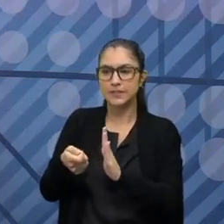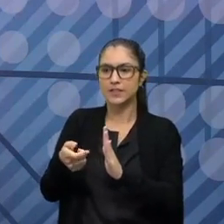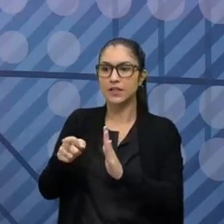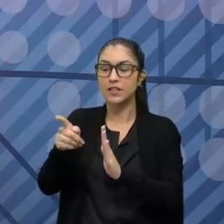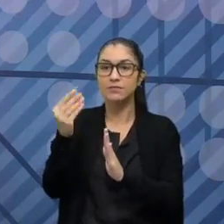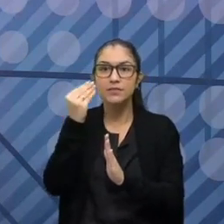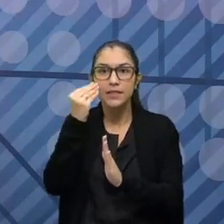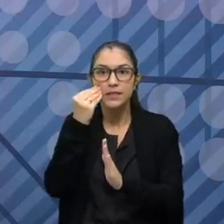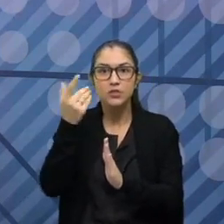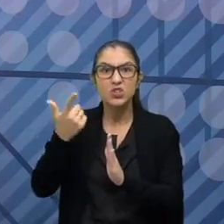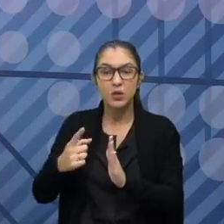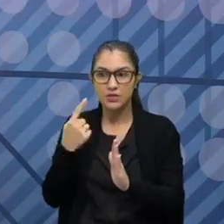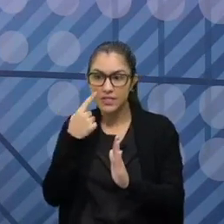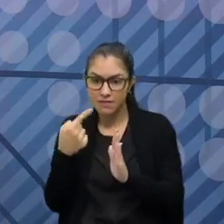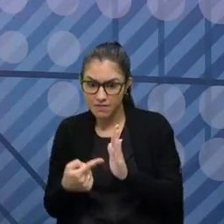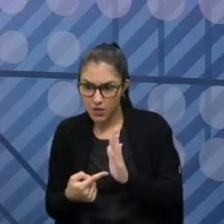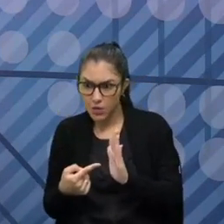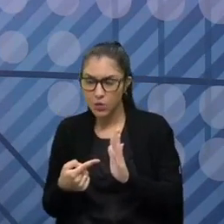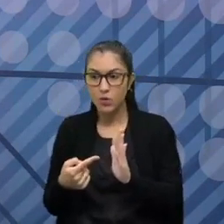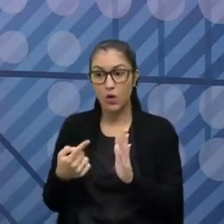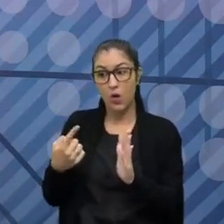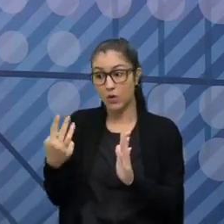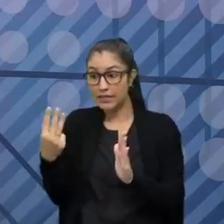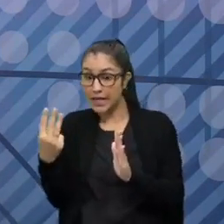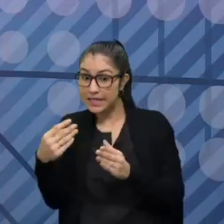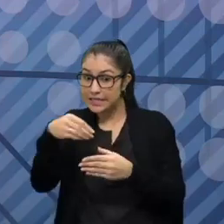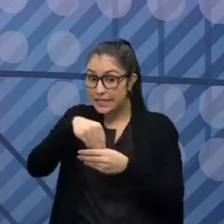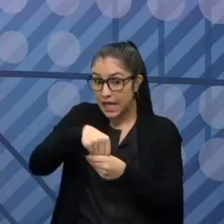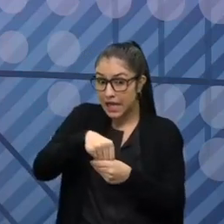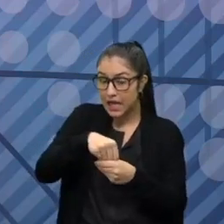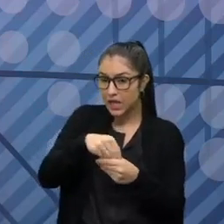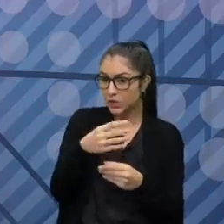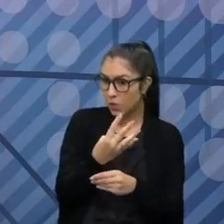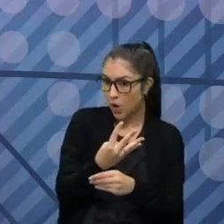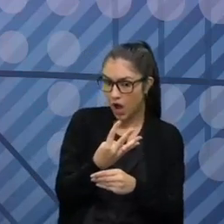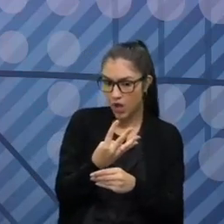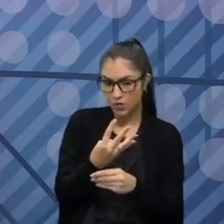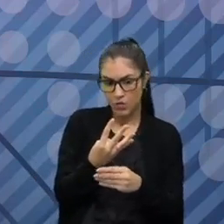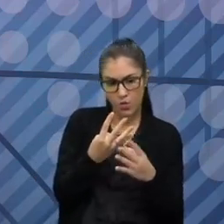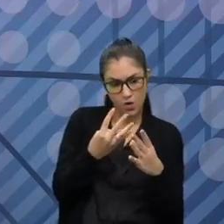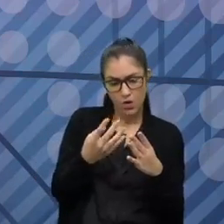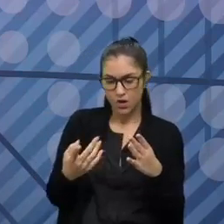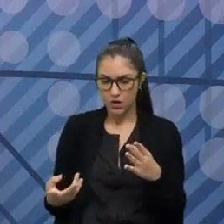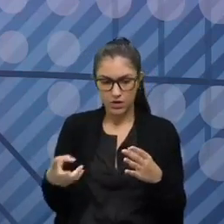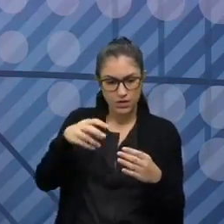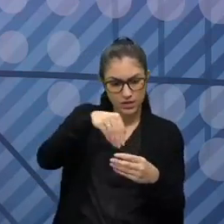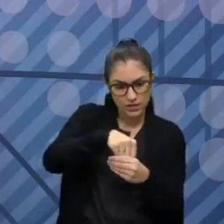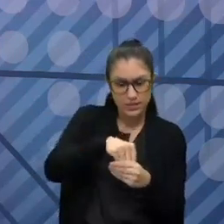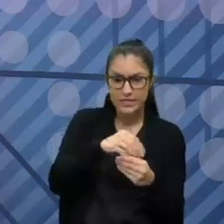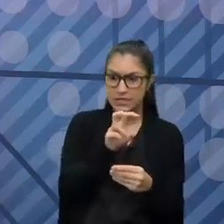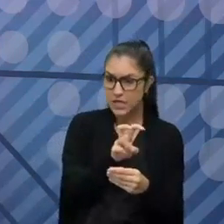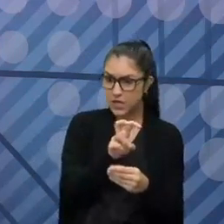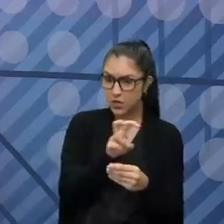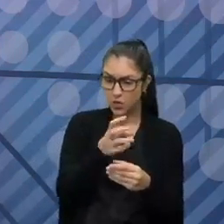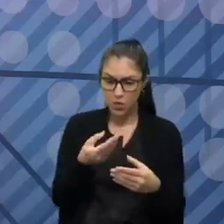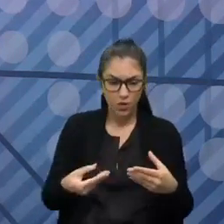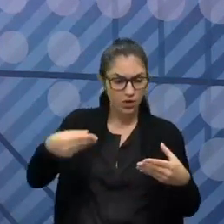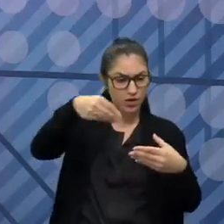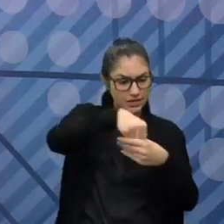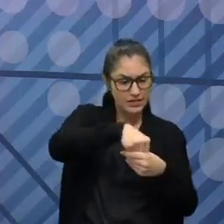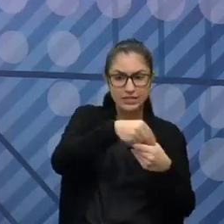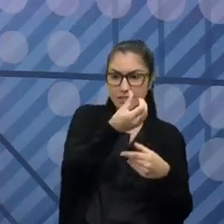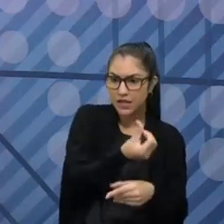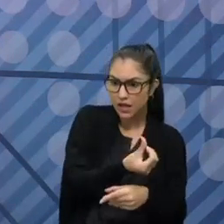puxo. Olha, você viu esse aqui então? O 3 está dentro do 4, o 4 está dentro do 5, o 5 está dentro